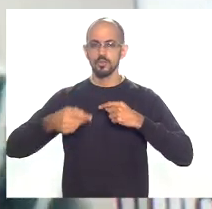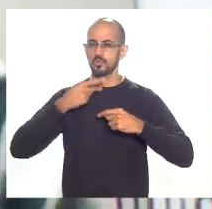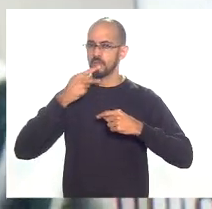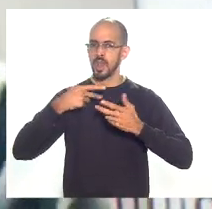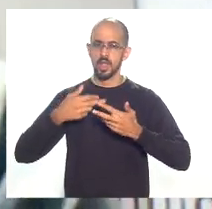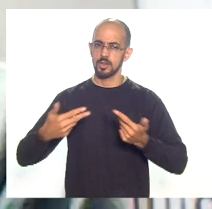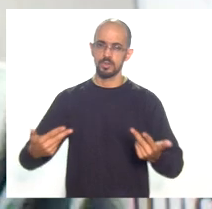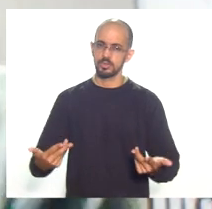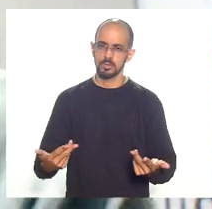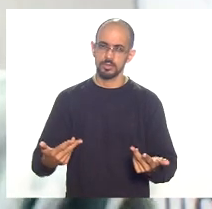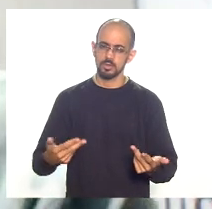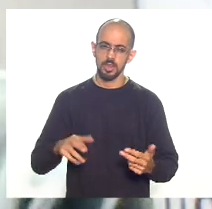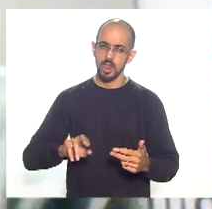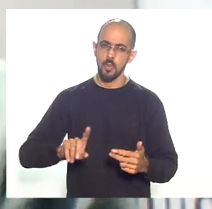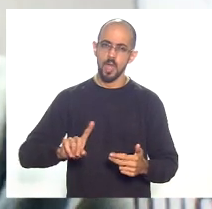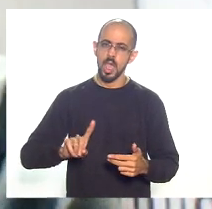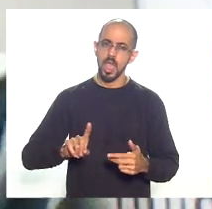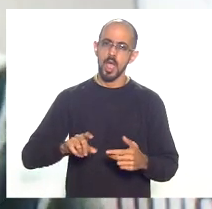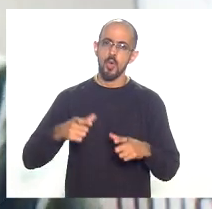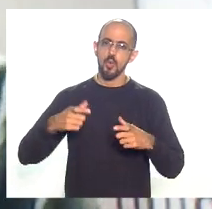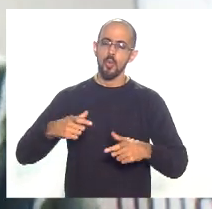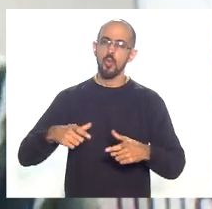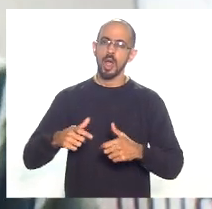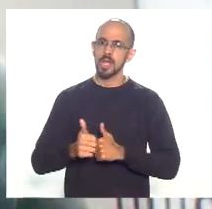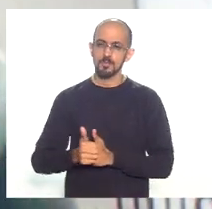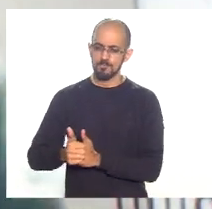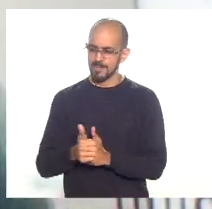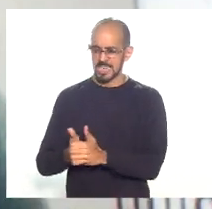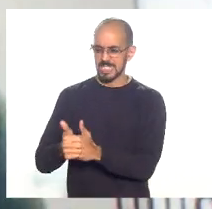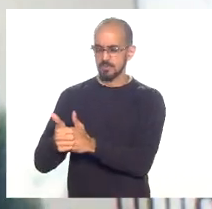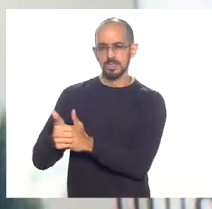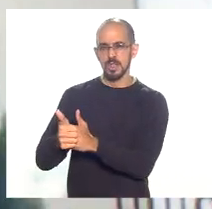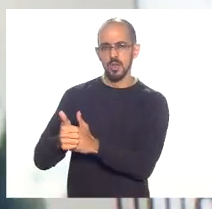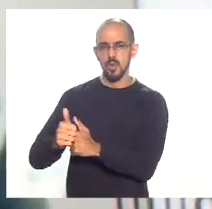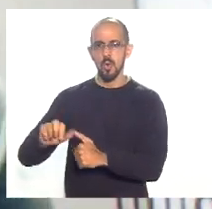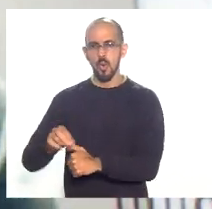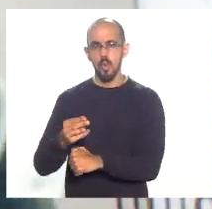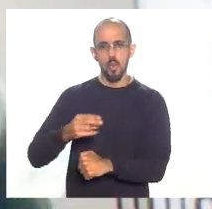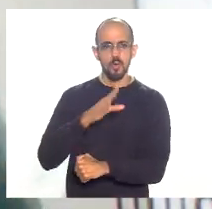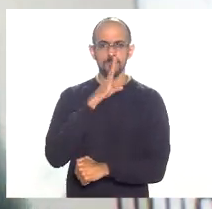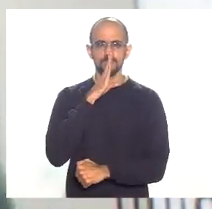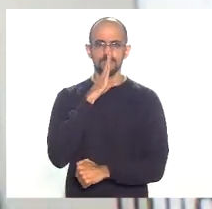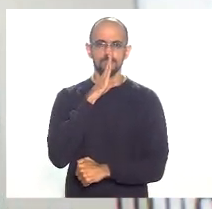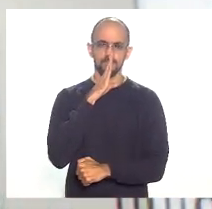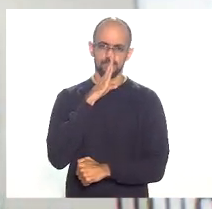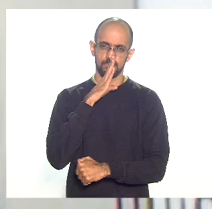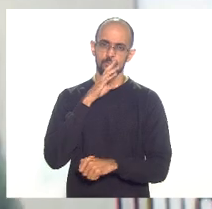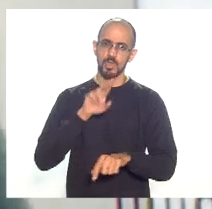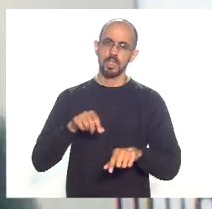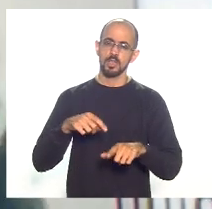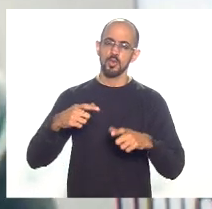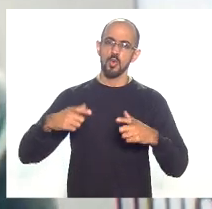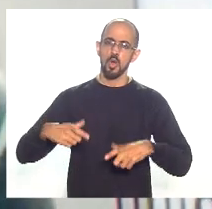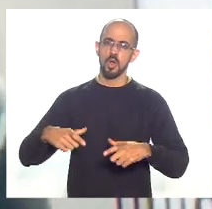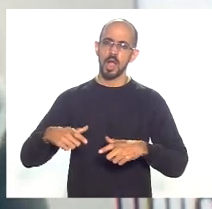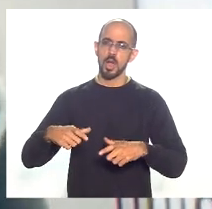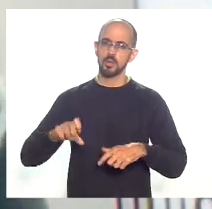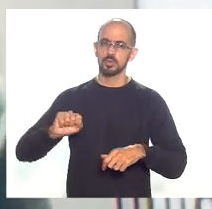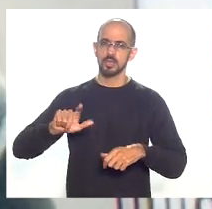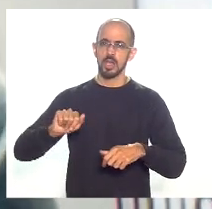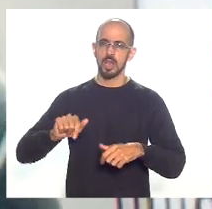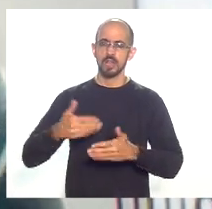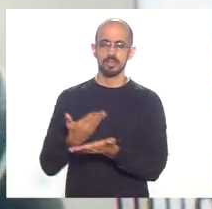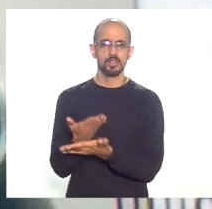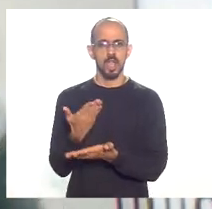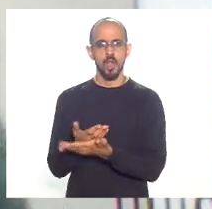sala de aula não vai ser um ambiente de perseguição de silenciamento de que o ambiente de sala de aula não vai ser um